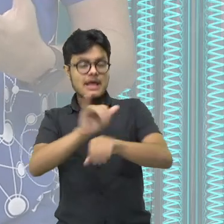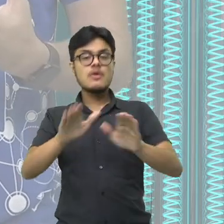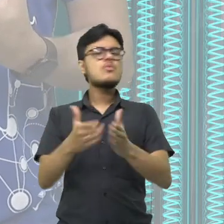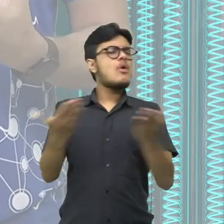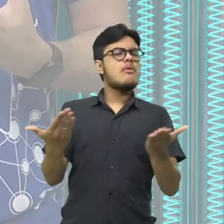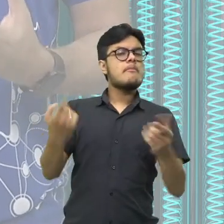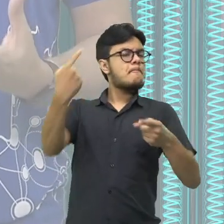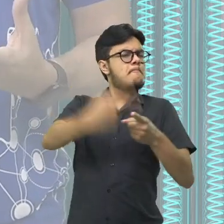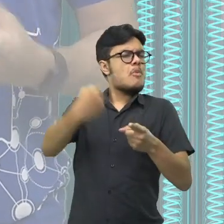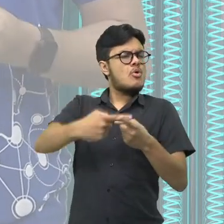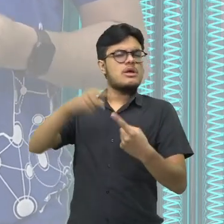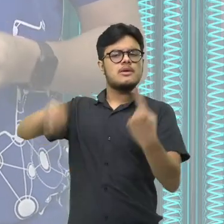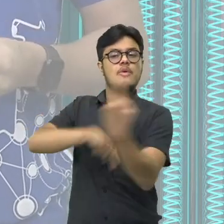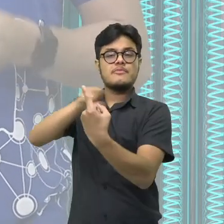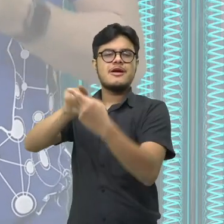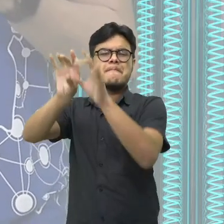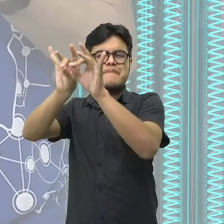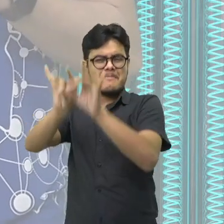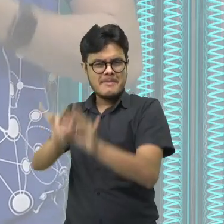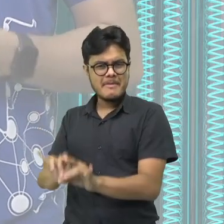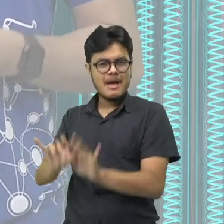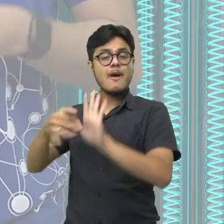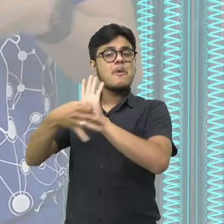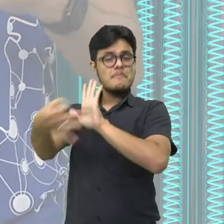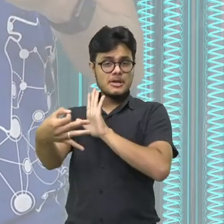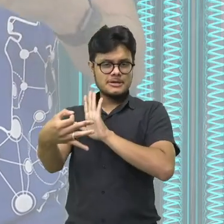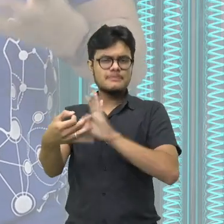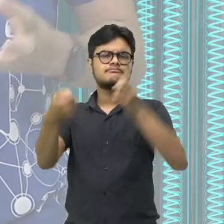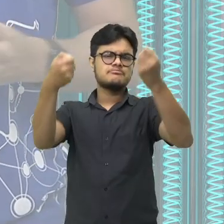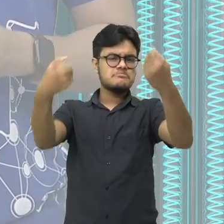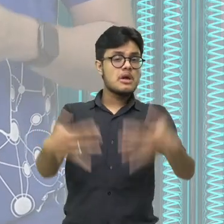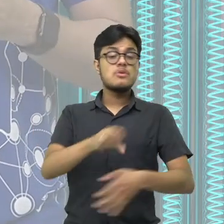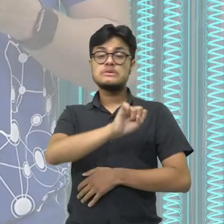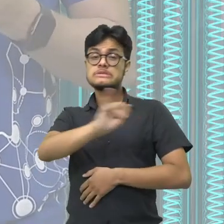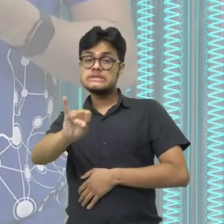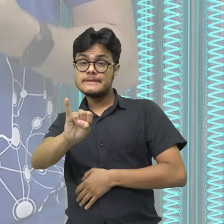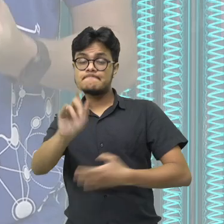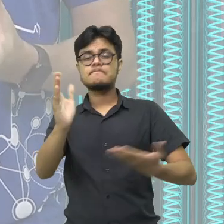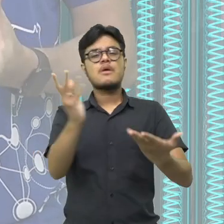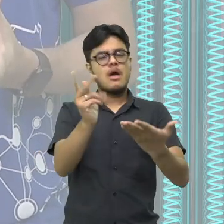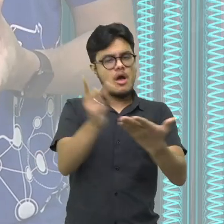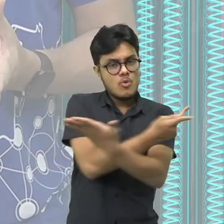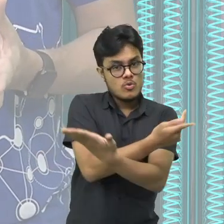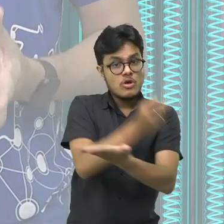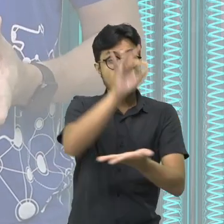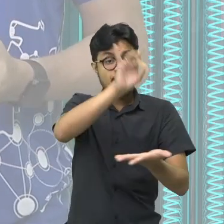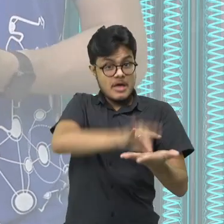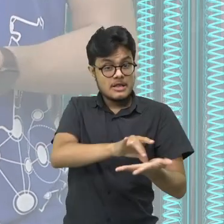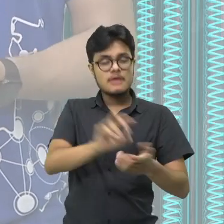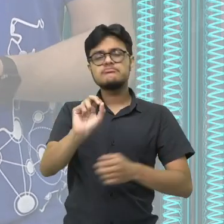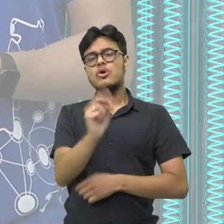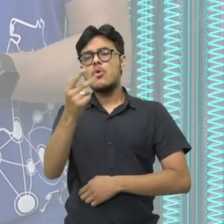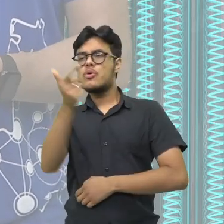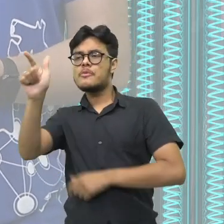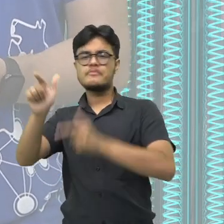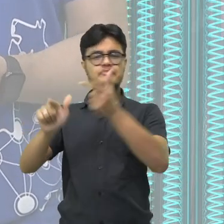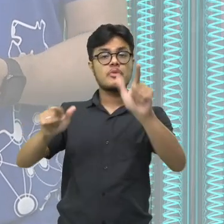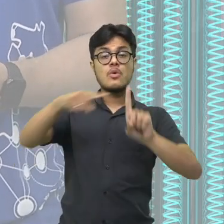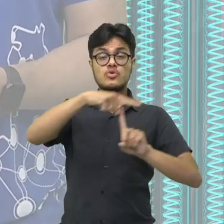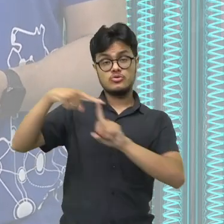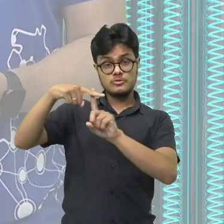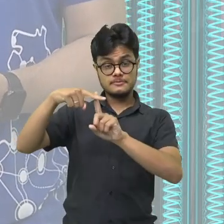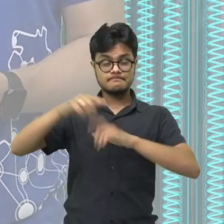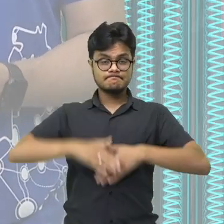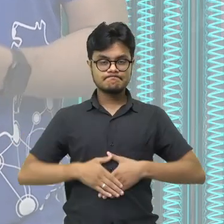justificativas que eu utilizo, né, para argumentar algo, para argumentar um fato, né, argumentar uma situação. Então, um